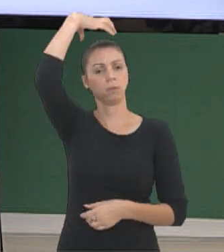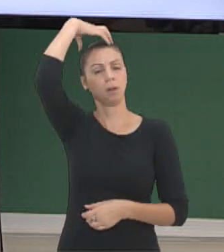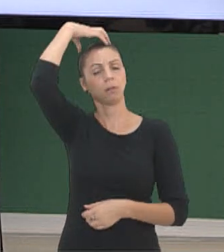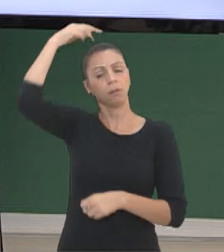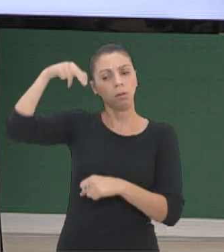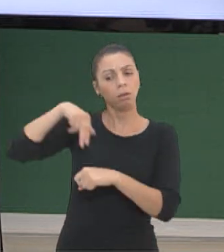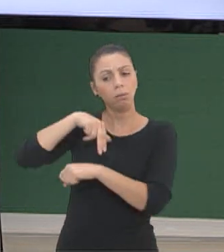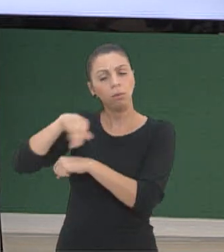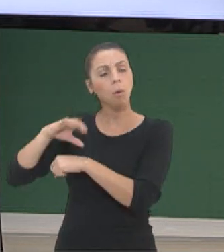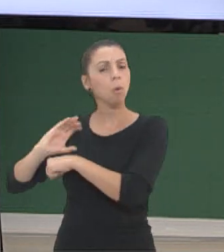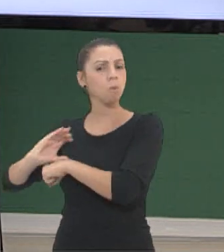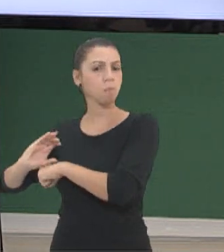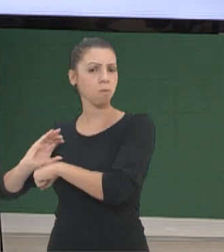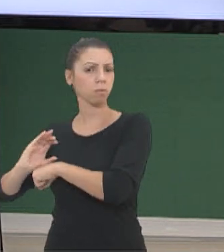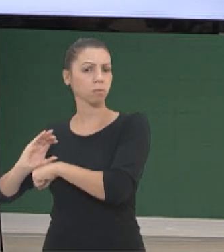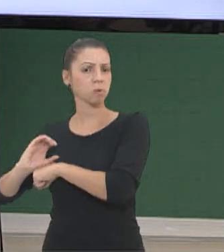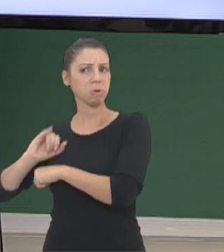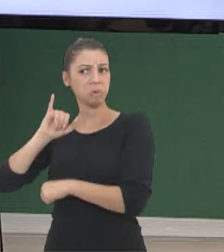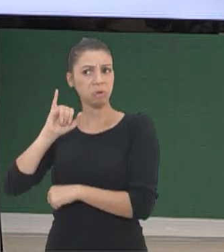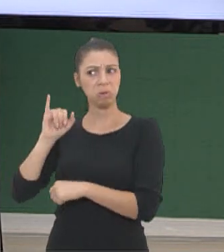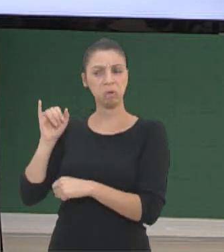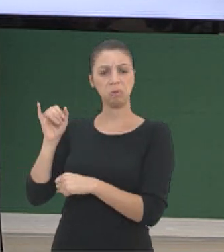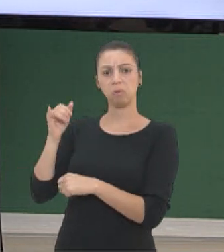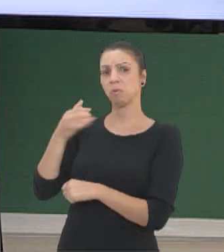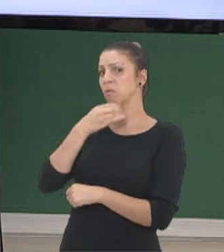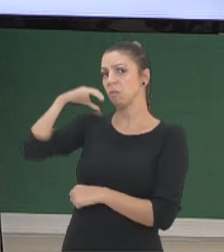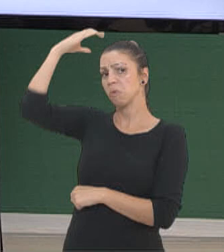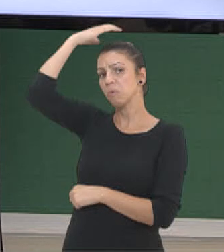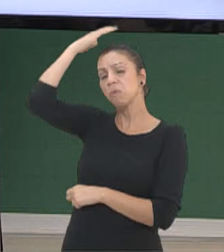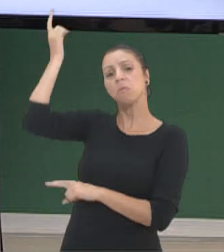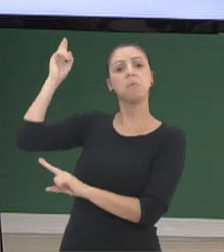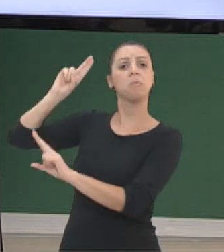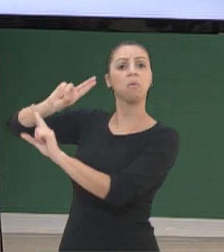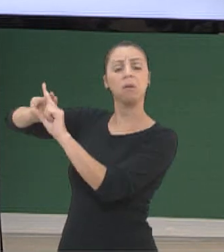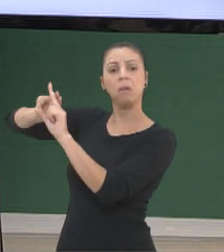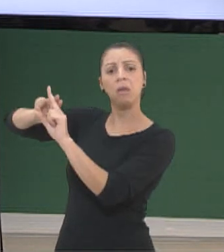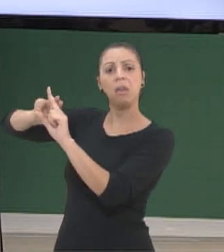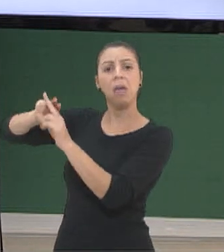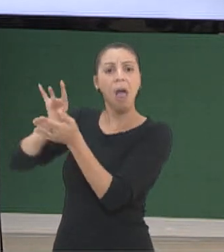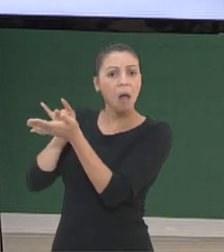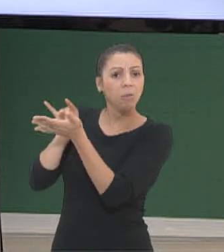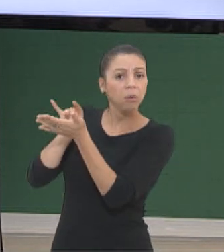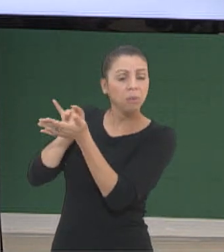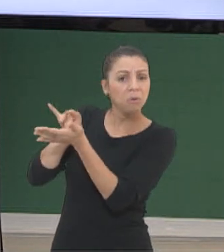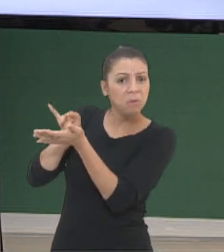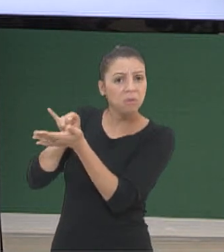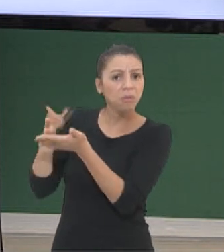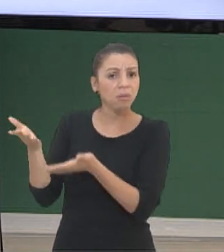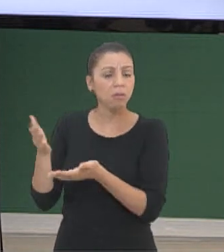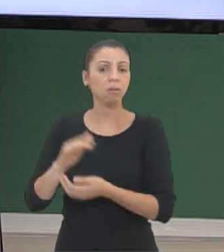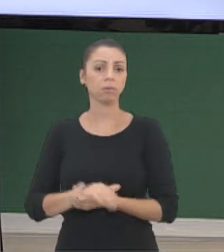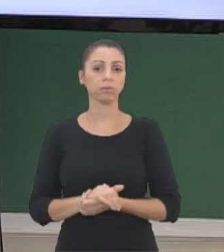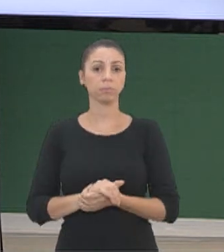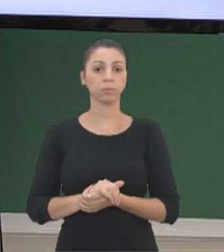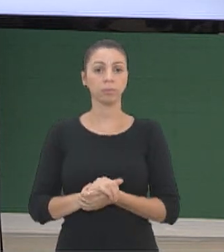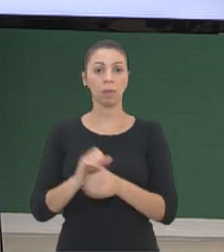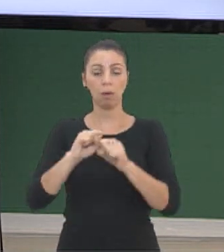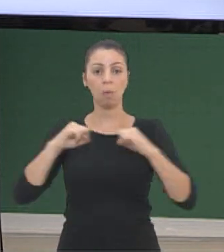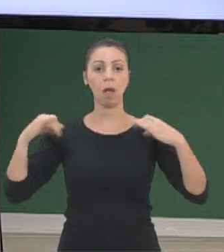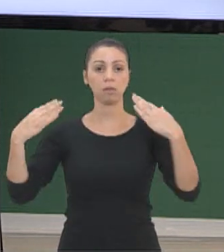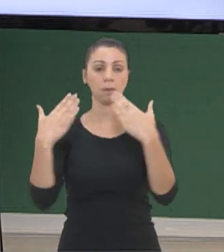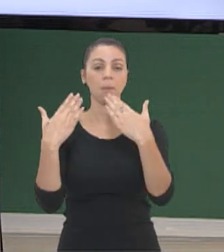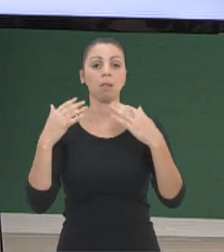constitucional, uma vez que o rei é um traidor. Então, a Assembleia Nacional Constituinte,